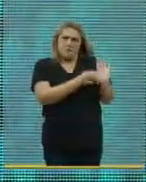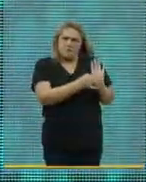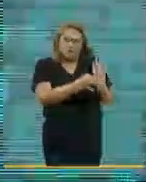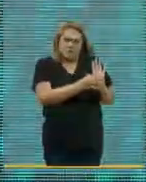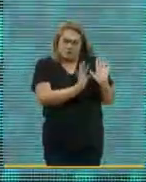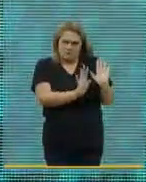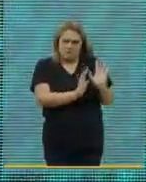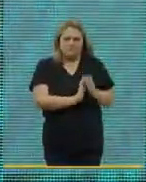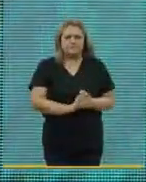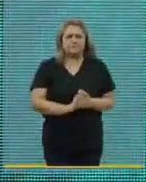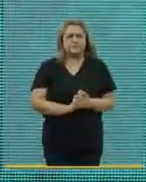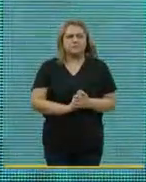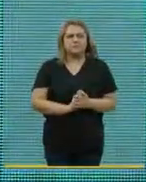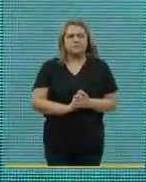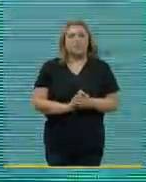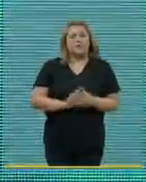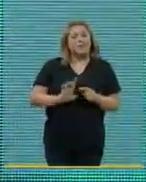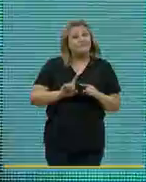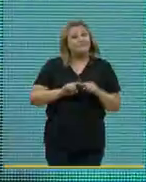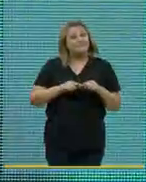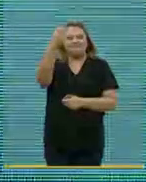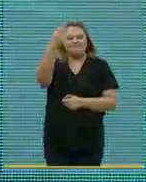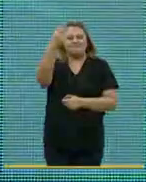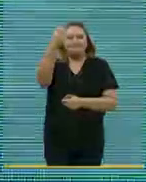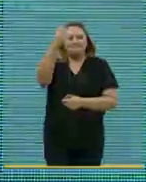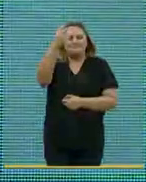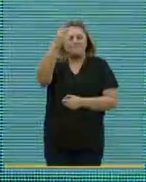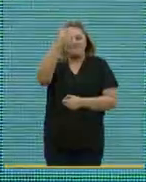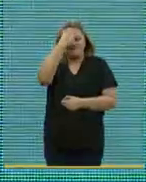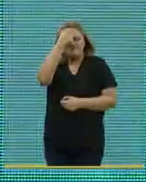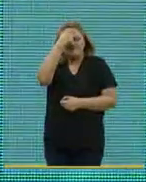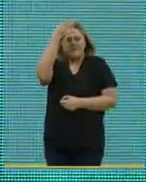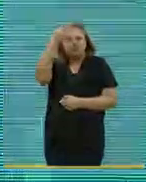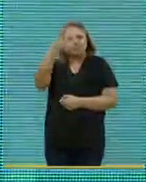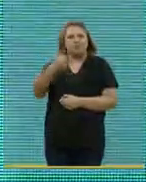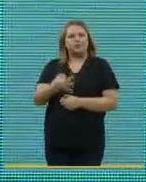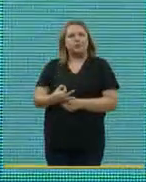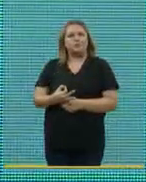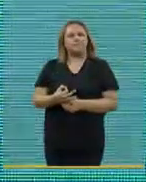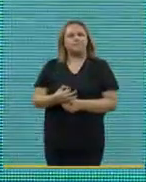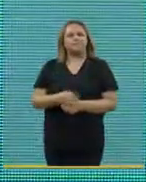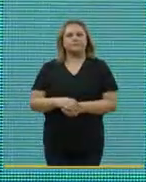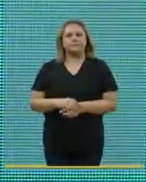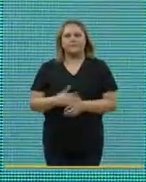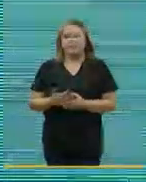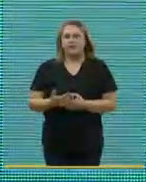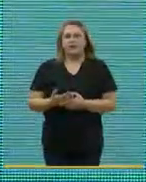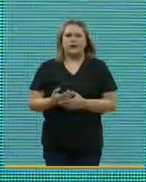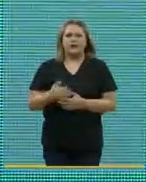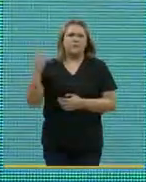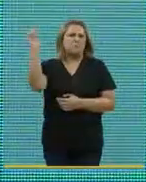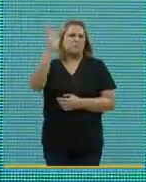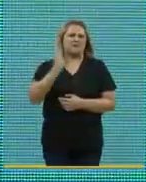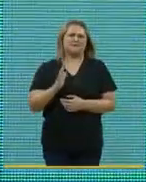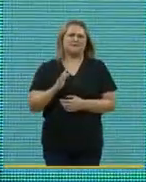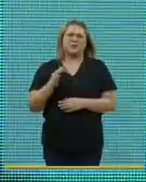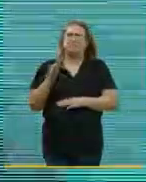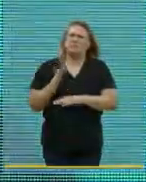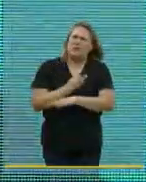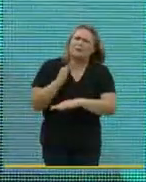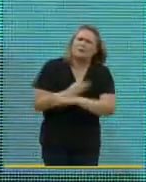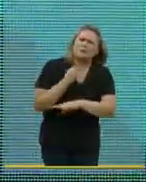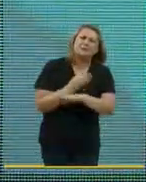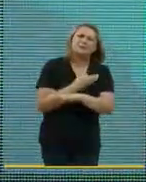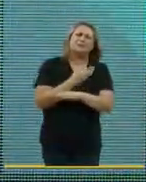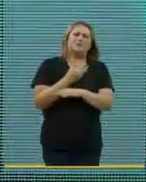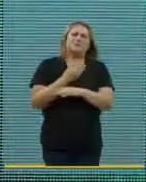agora para olharmos o equilíbrio não é possível o brasil não aguenta mais convivem